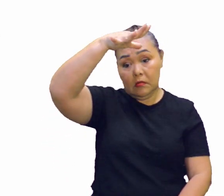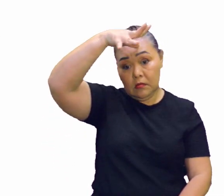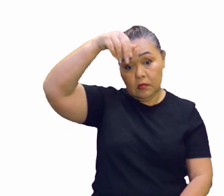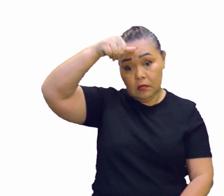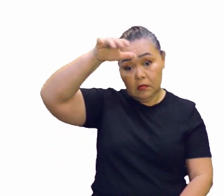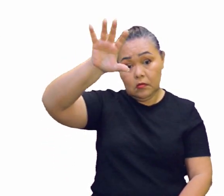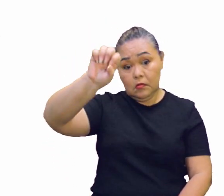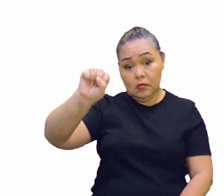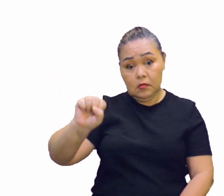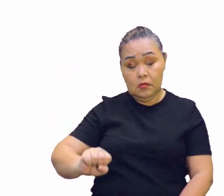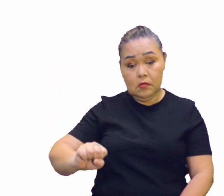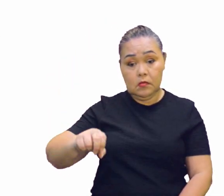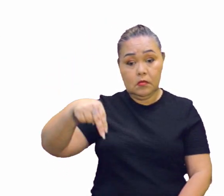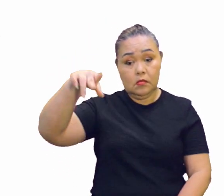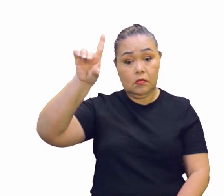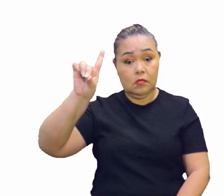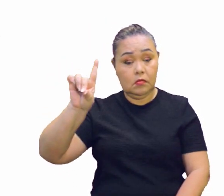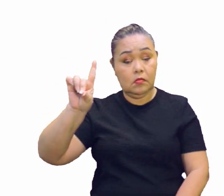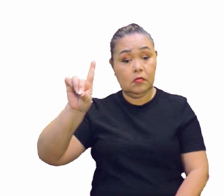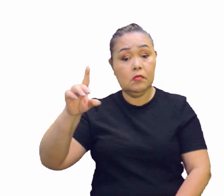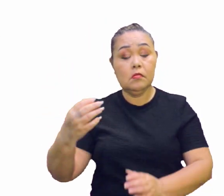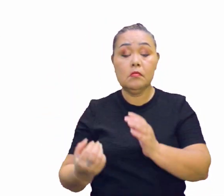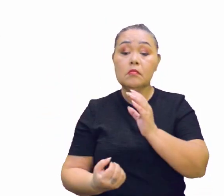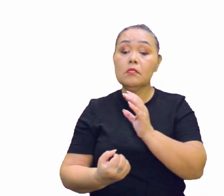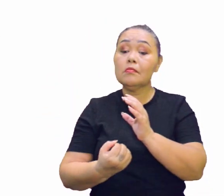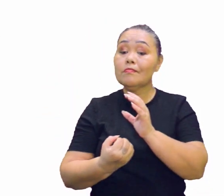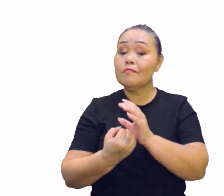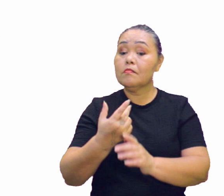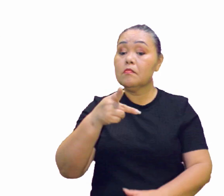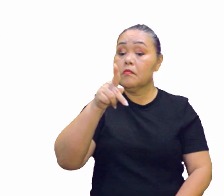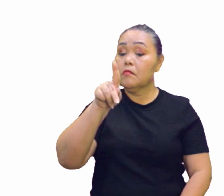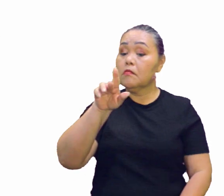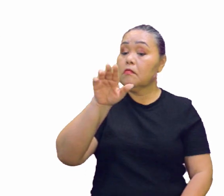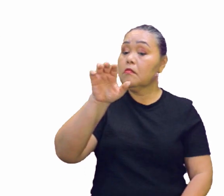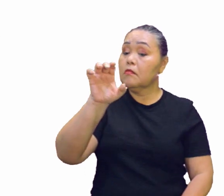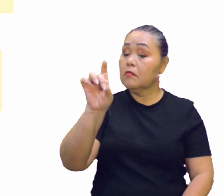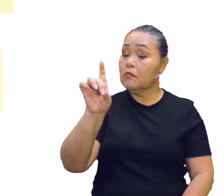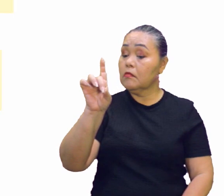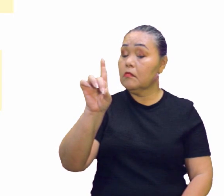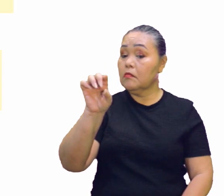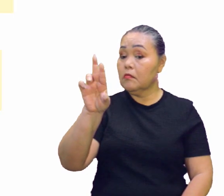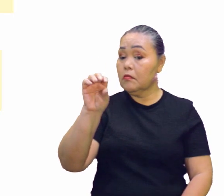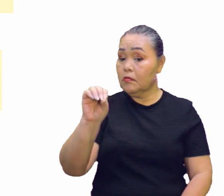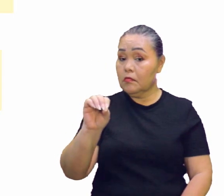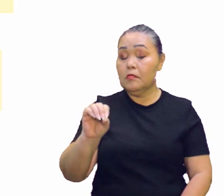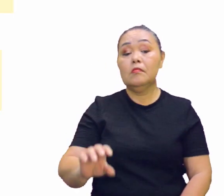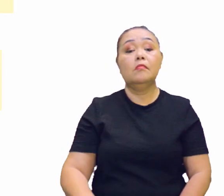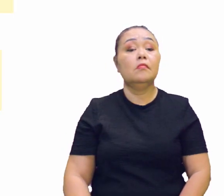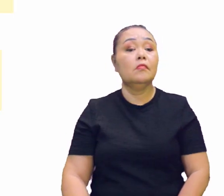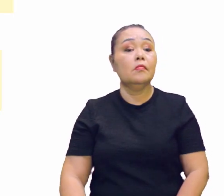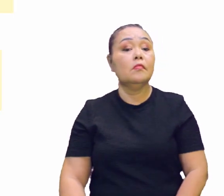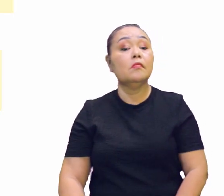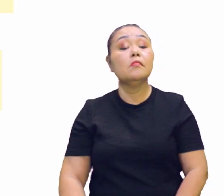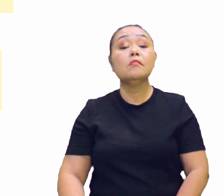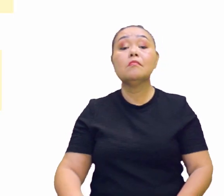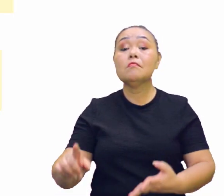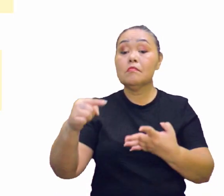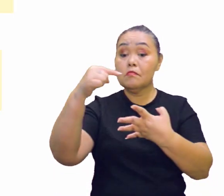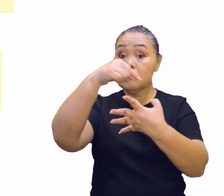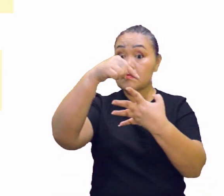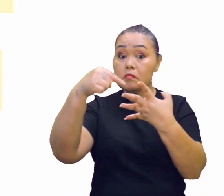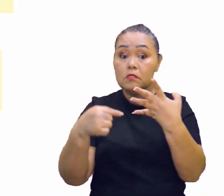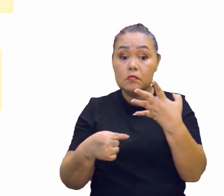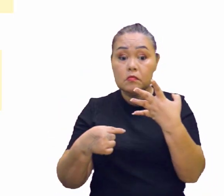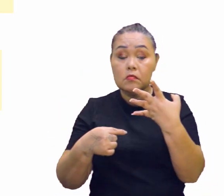do Centro-Sul e do Nordeste, criado por Pedro Pinchas Geiger. E aí os 4